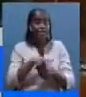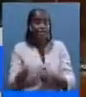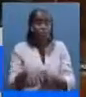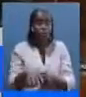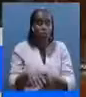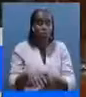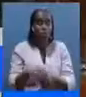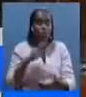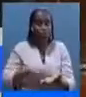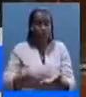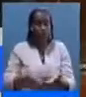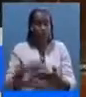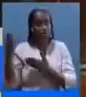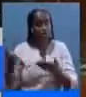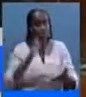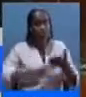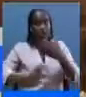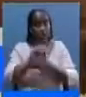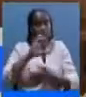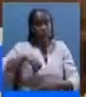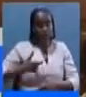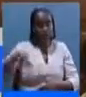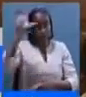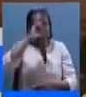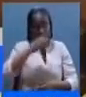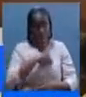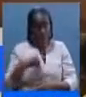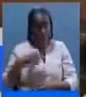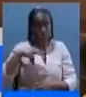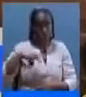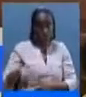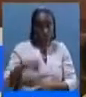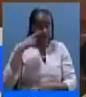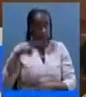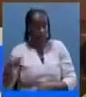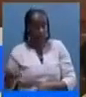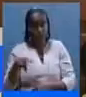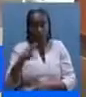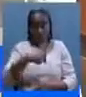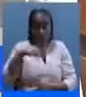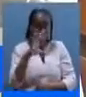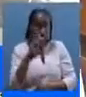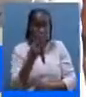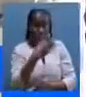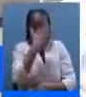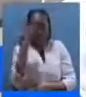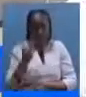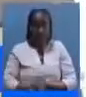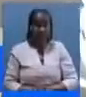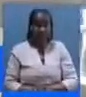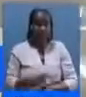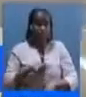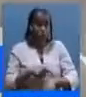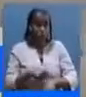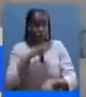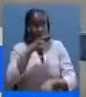A convite do seu homólogo cabo-verdiano, o ministro da Saúde de Portugal, visita o nosso país por 3 dias. Momento, conforme o ministro da